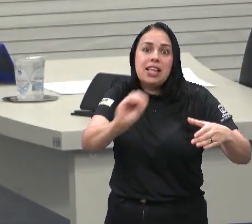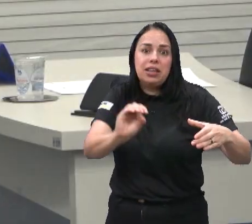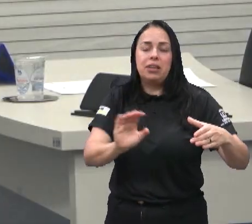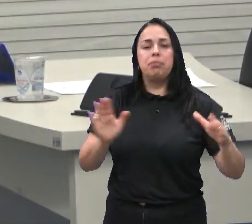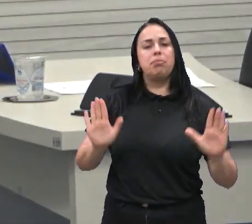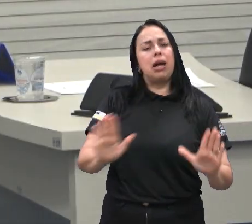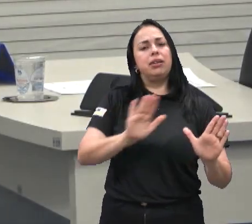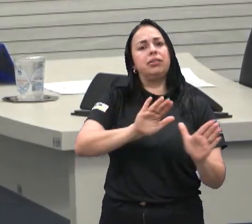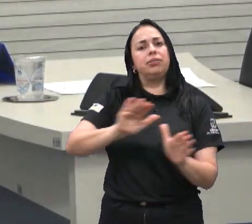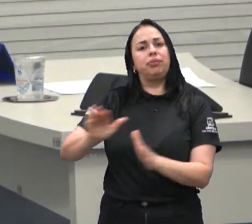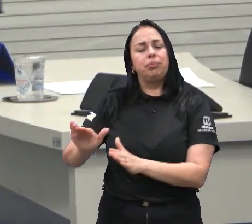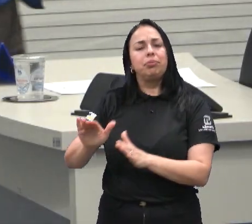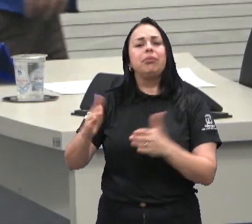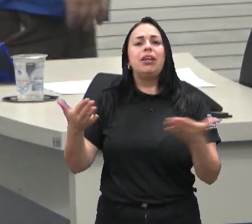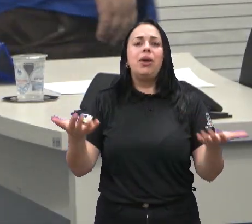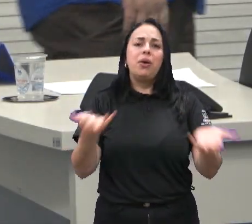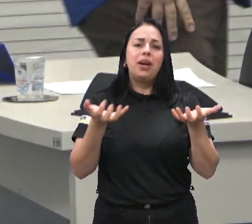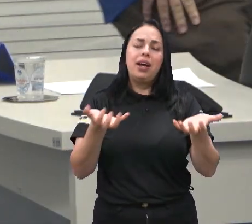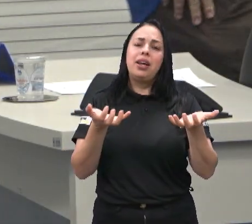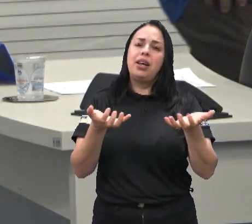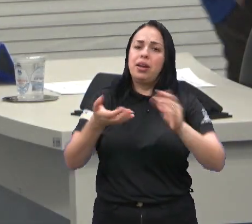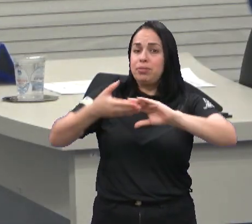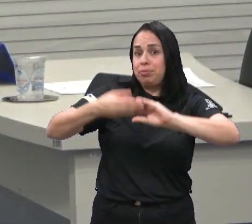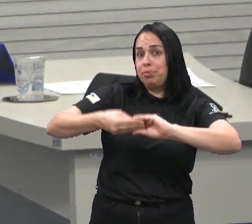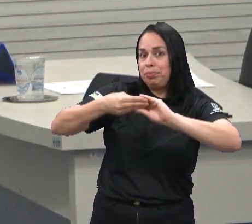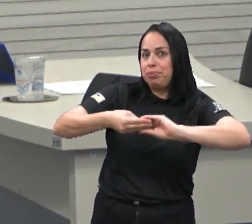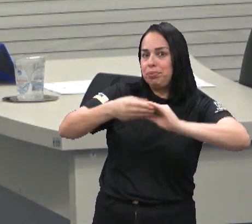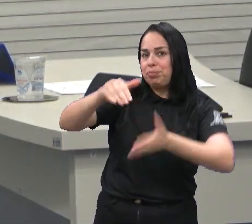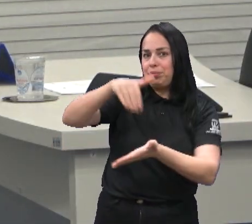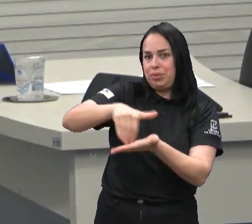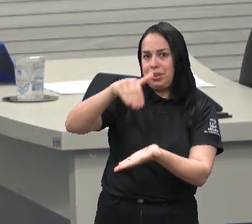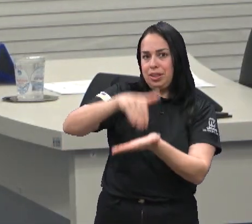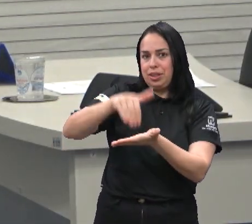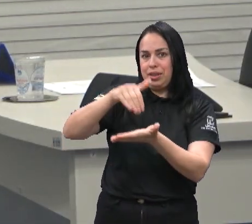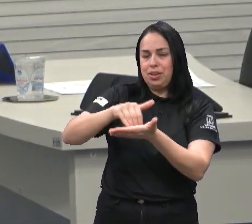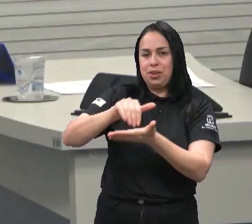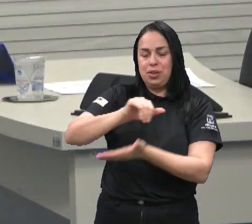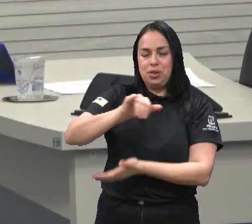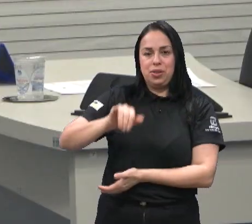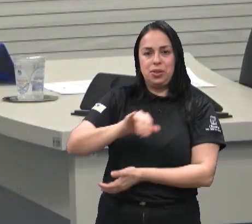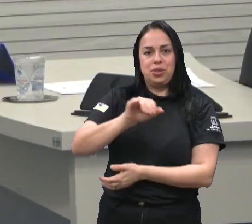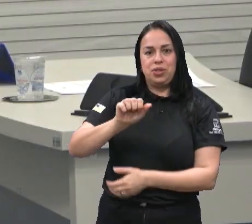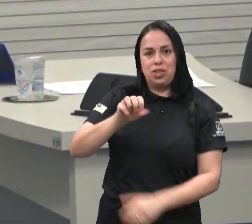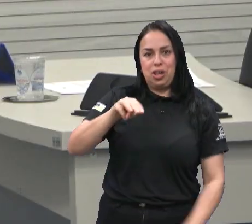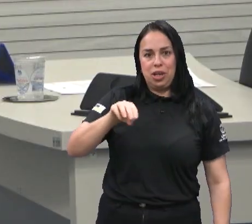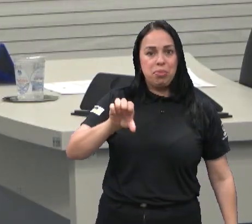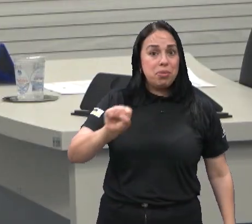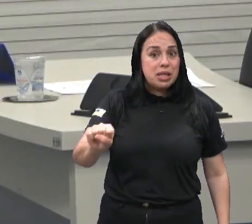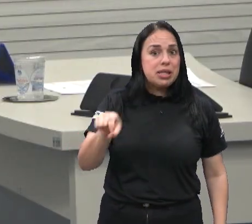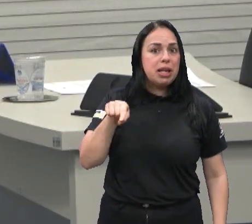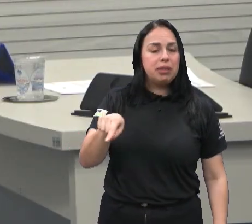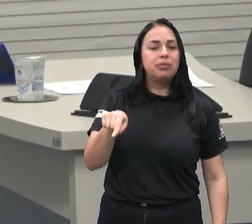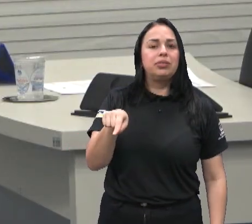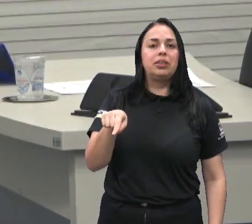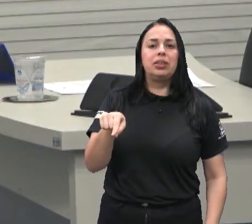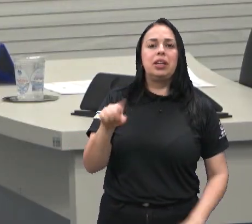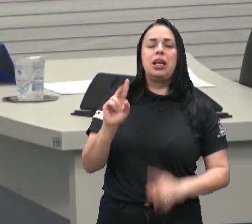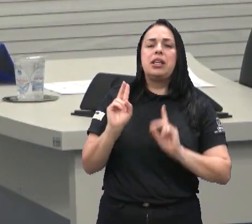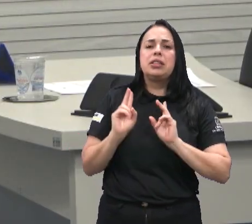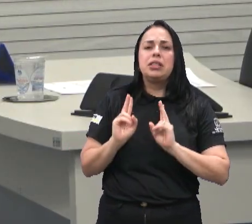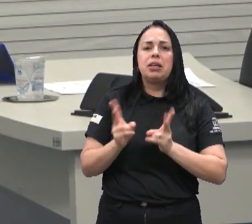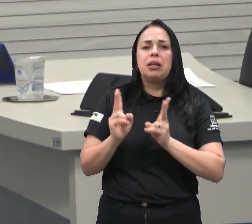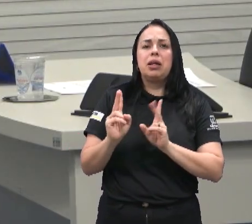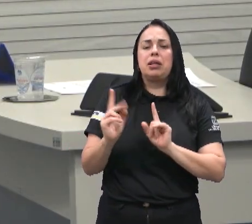queria saudar aqui também o secretário adjunto James, que nos atende diariamente